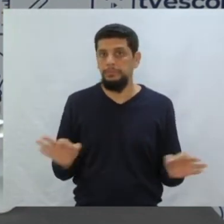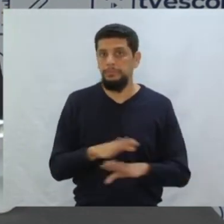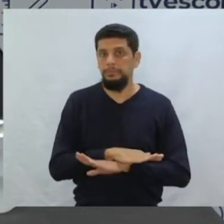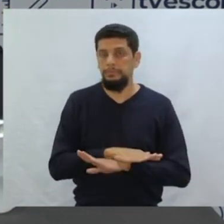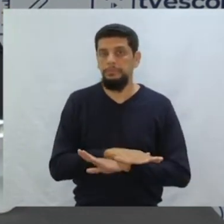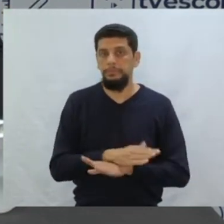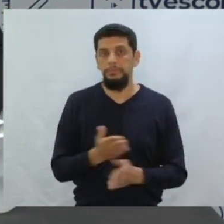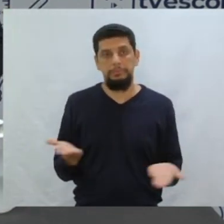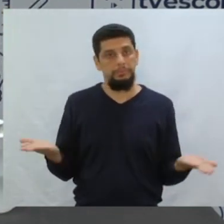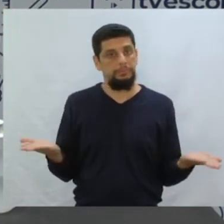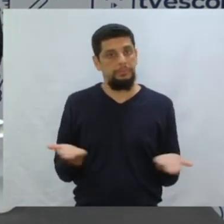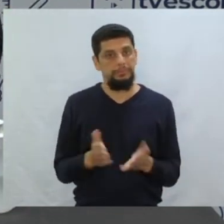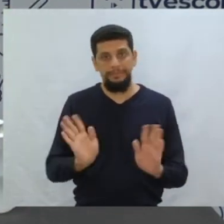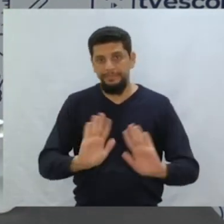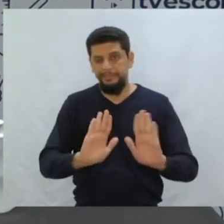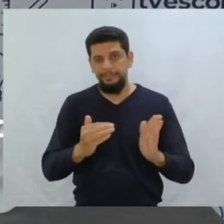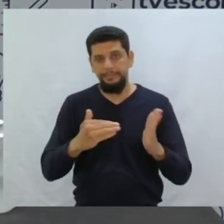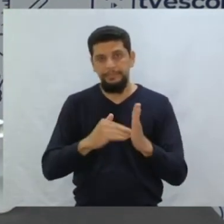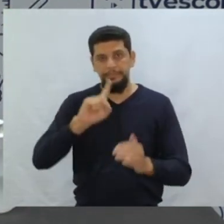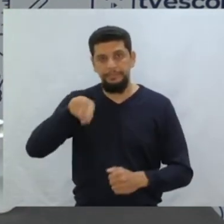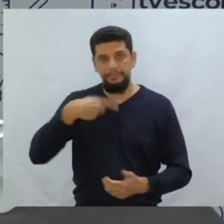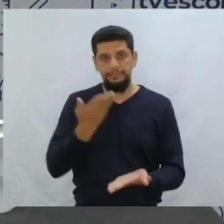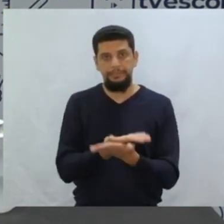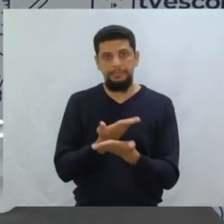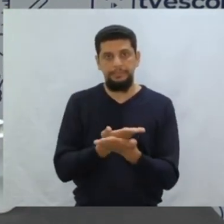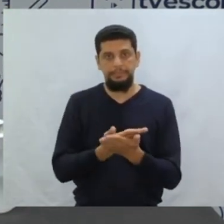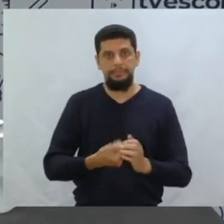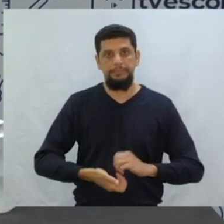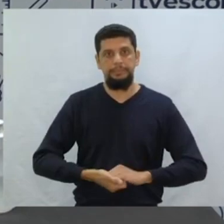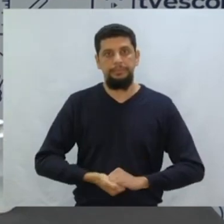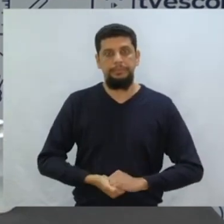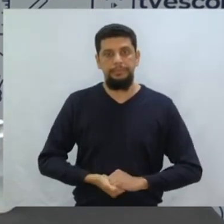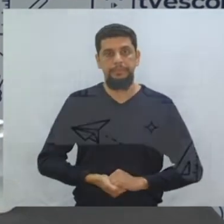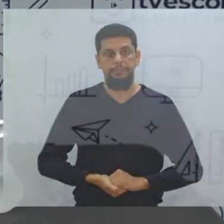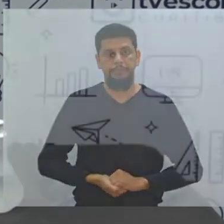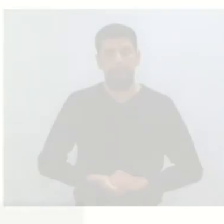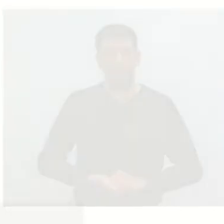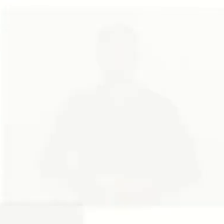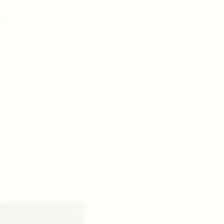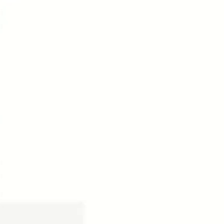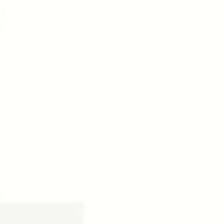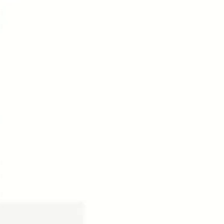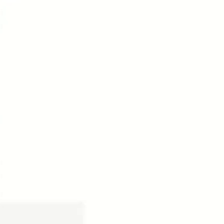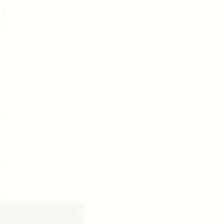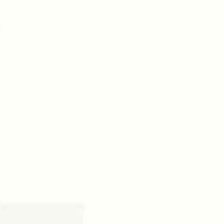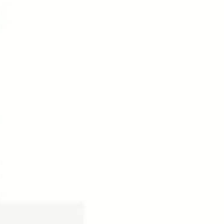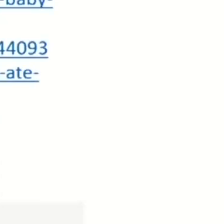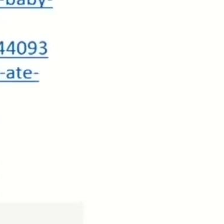E assim nós terminamos a nossa aula de hoje. Tchau, até a próxima aula!